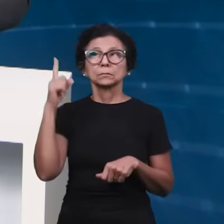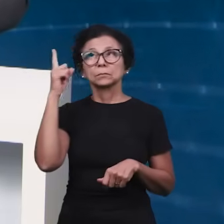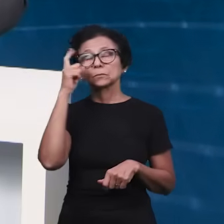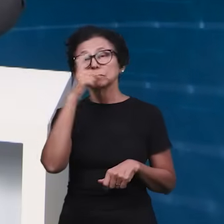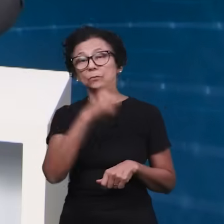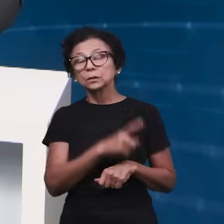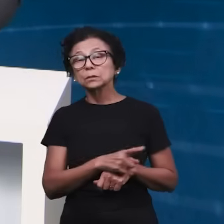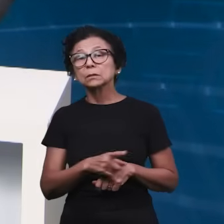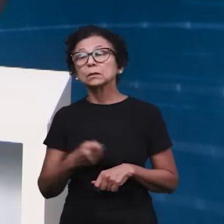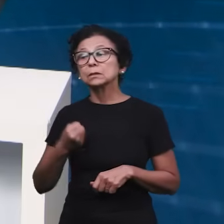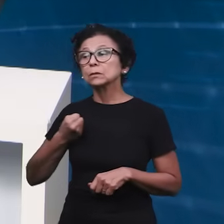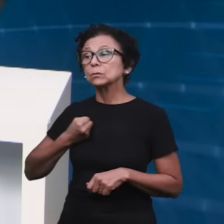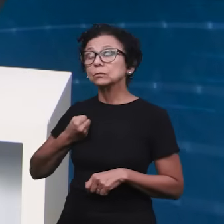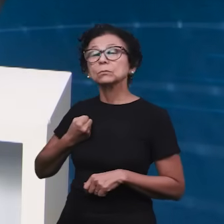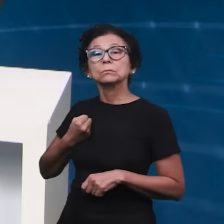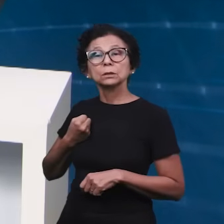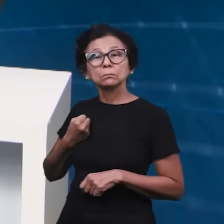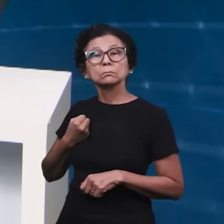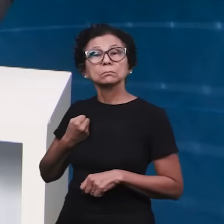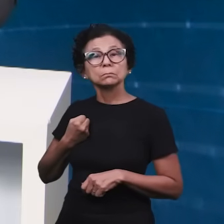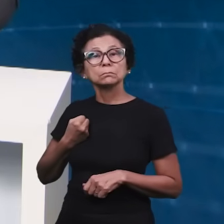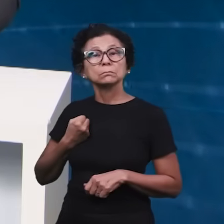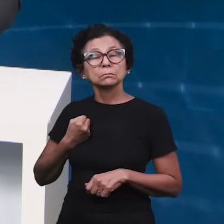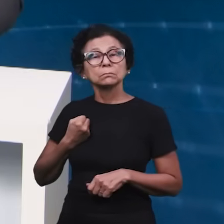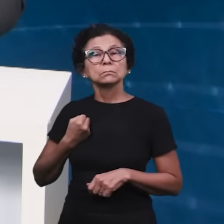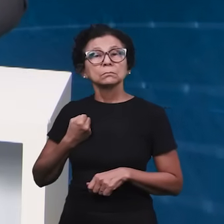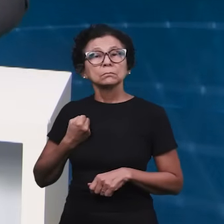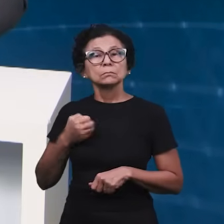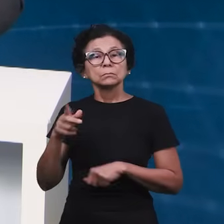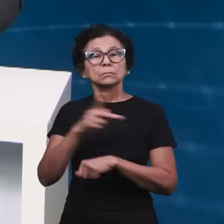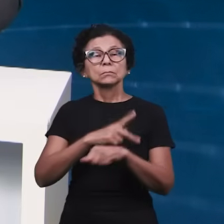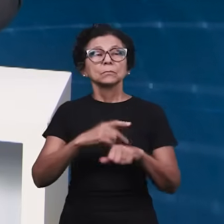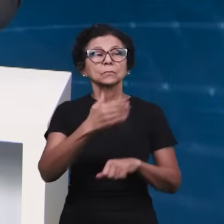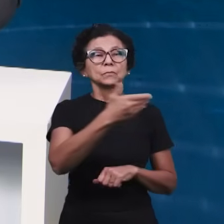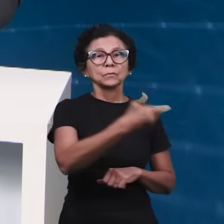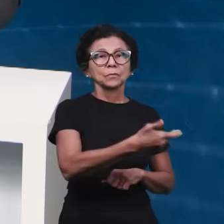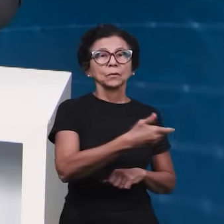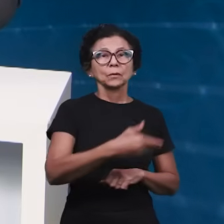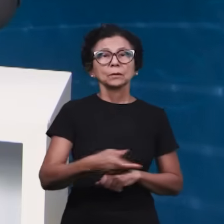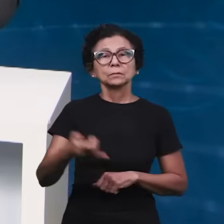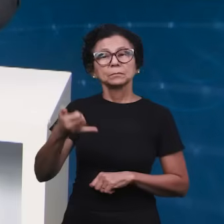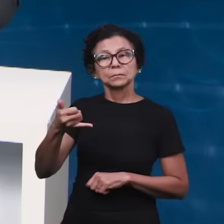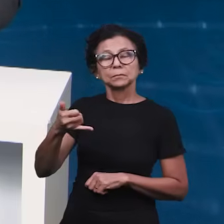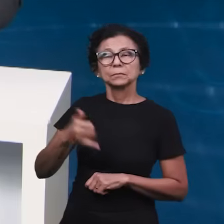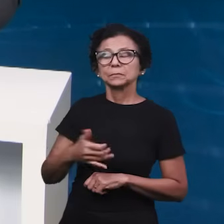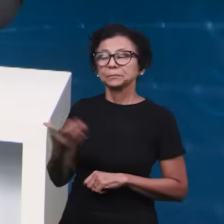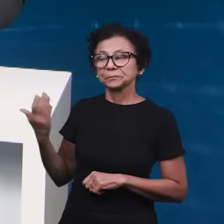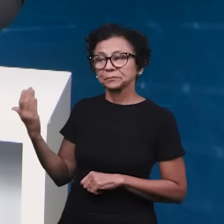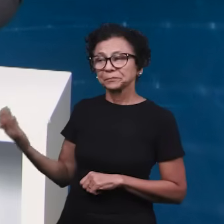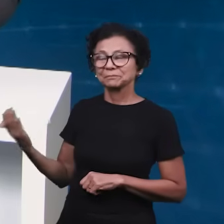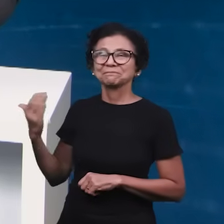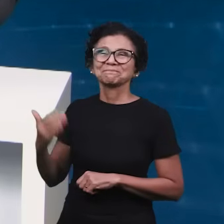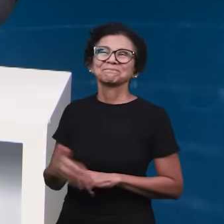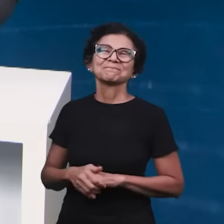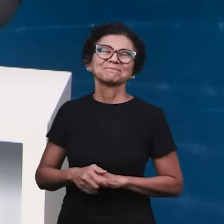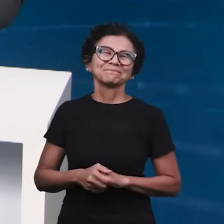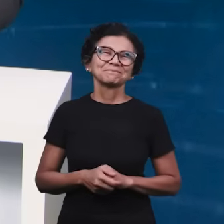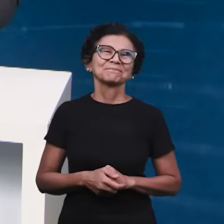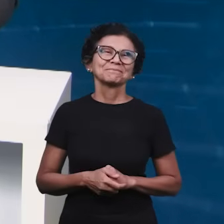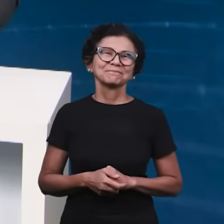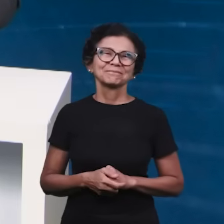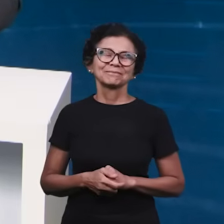por um momento difícil. Nós temos um número também exclusivo para quem está no exterior. É o celular que também já está aí na